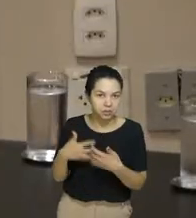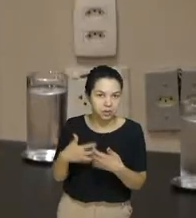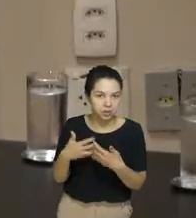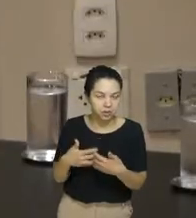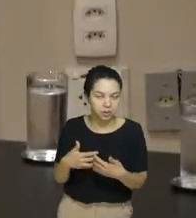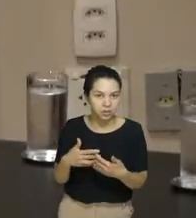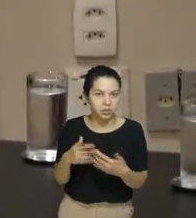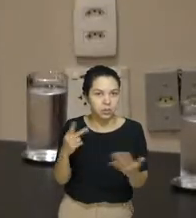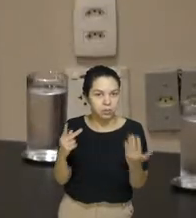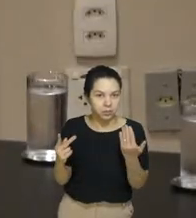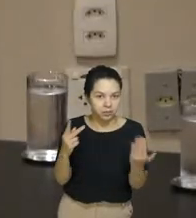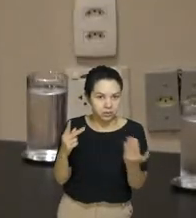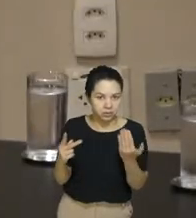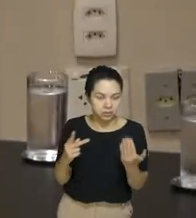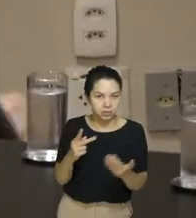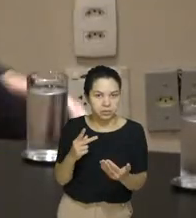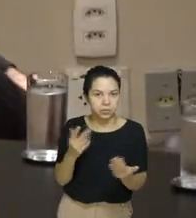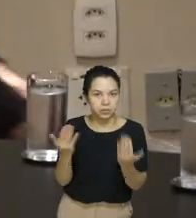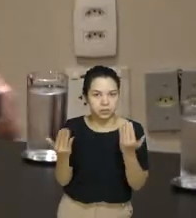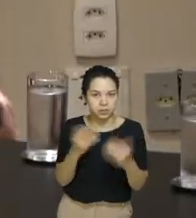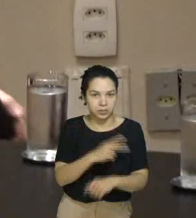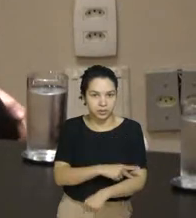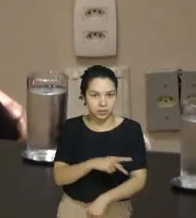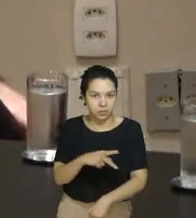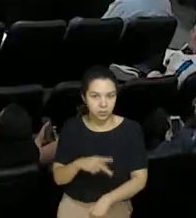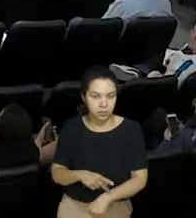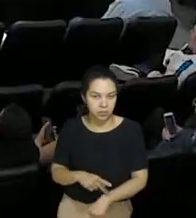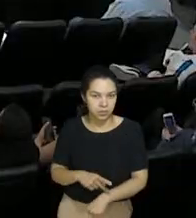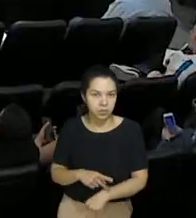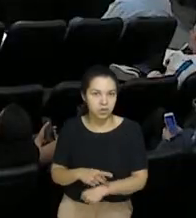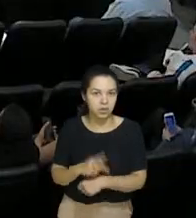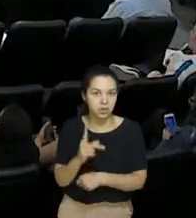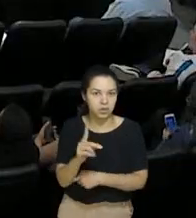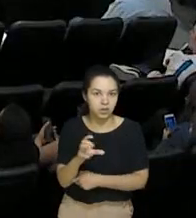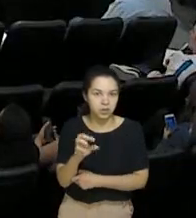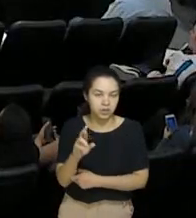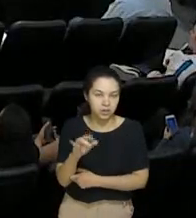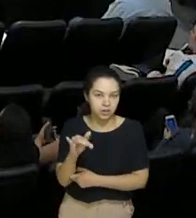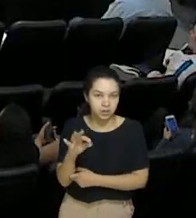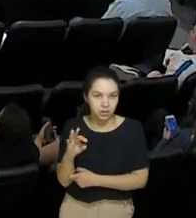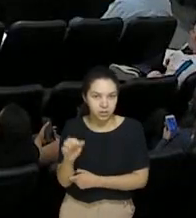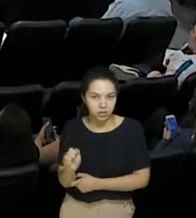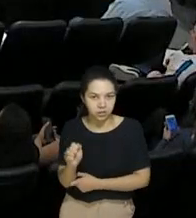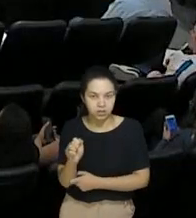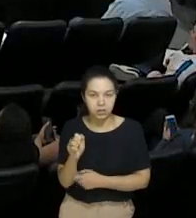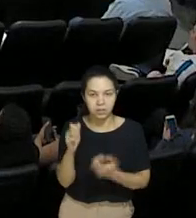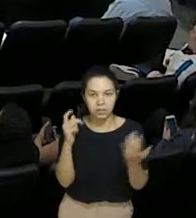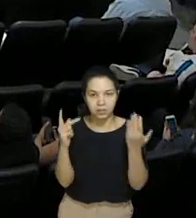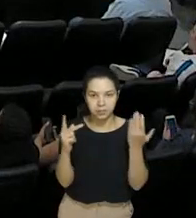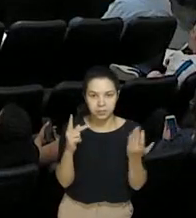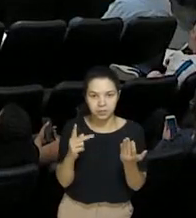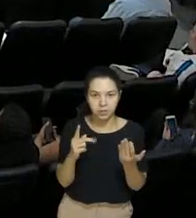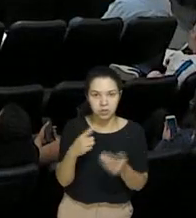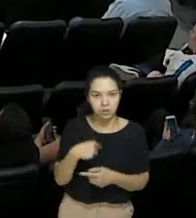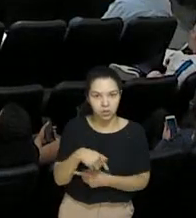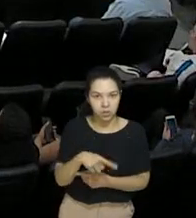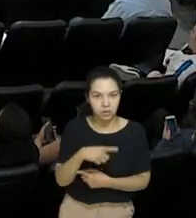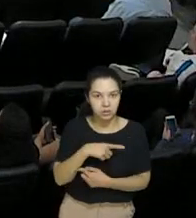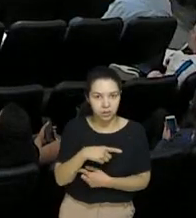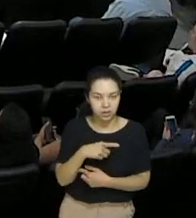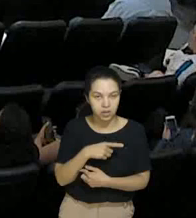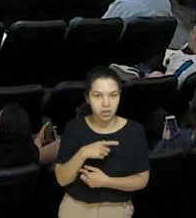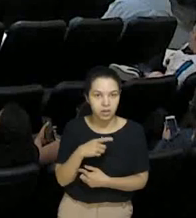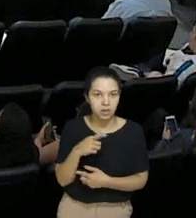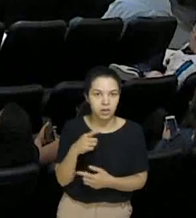a Cristiana Gunzel, que também é neuropsicopedagoga. Temos uma psicopedagoga, que é